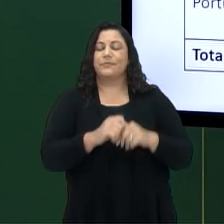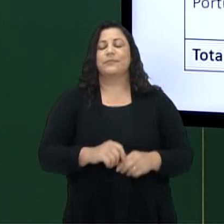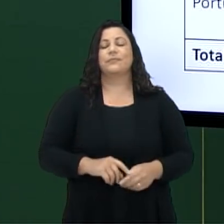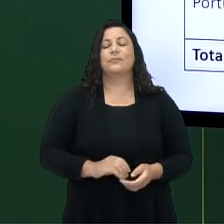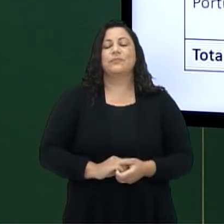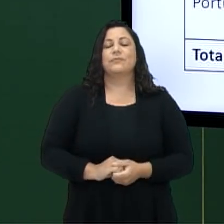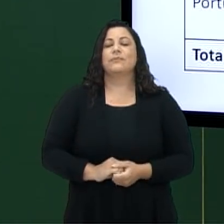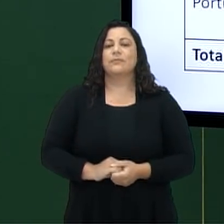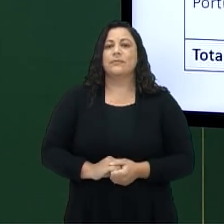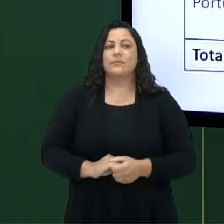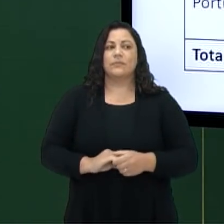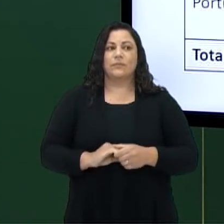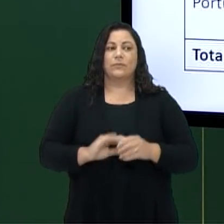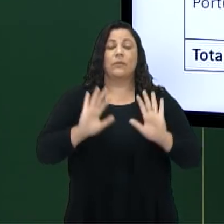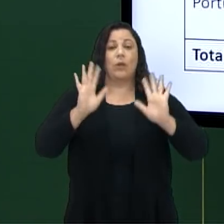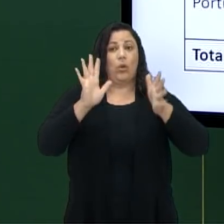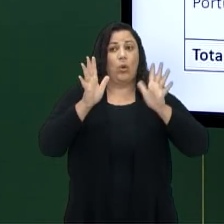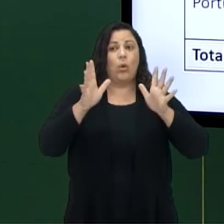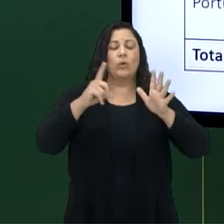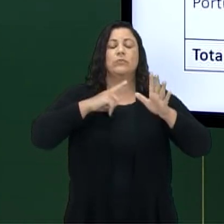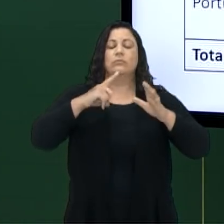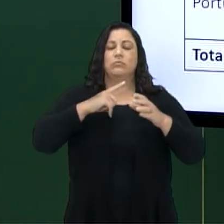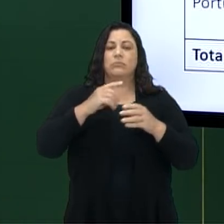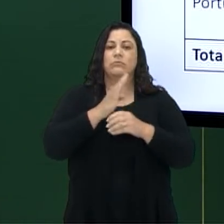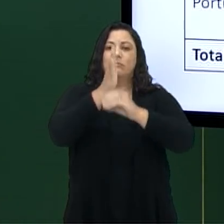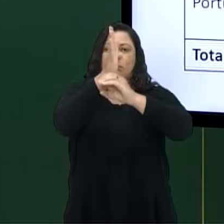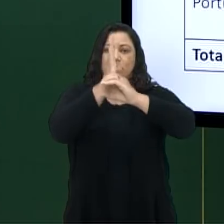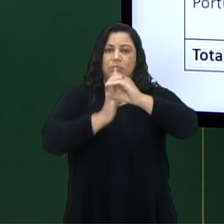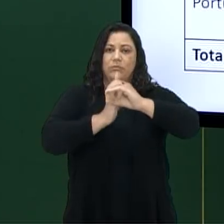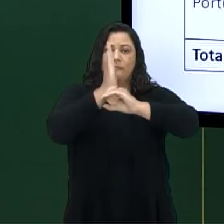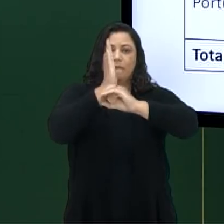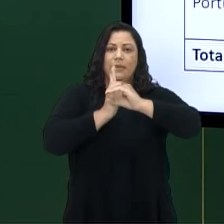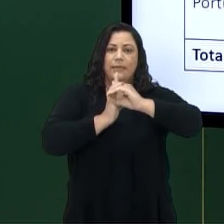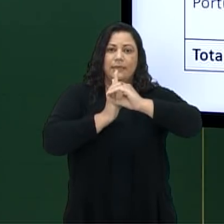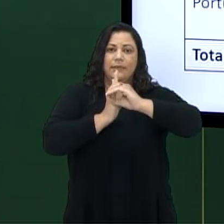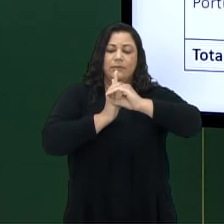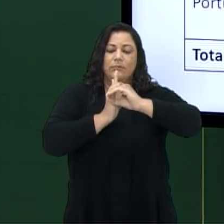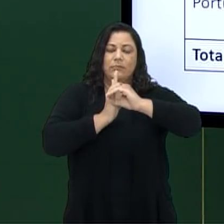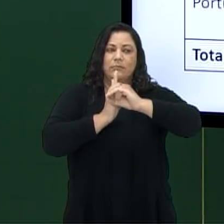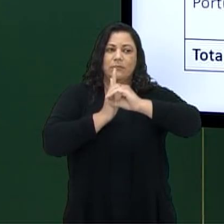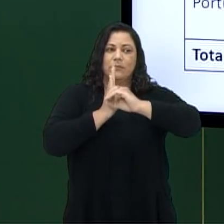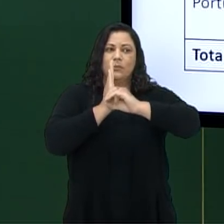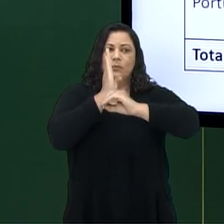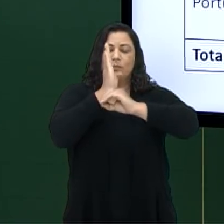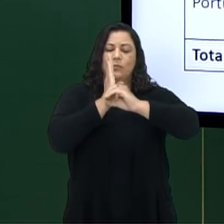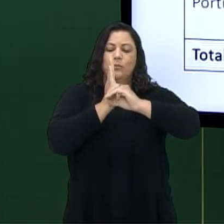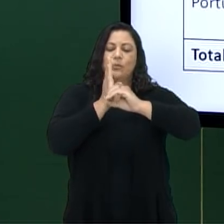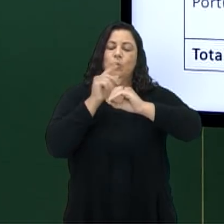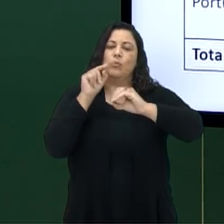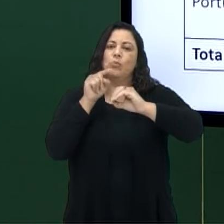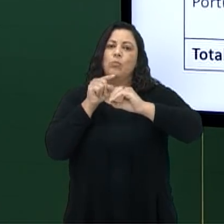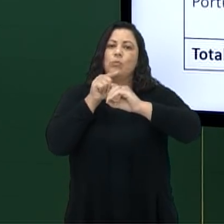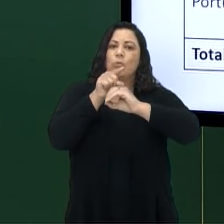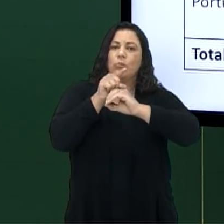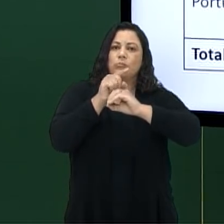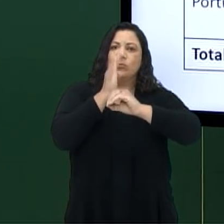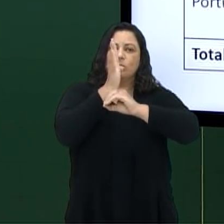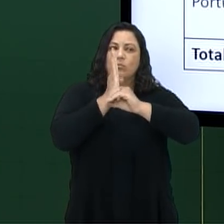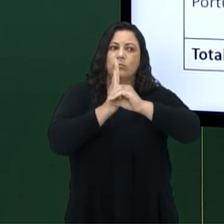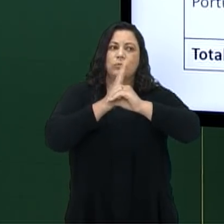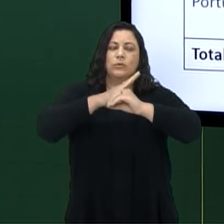transferidor, isso vem marcado no seu transferidor, onde é o meio, tá? Coloco o ponto aqui e vamos abrir